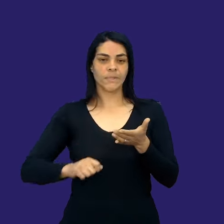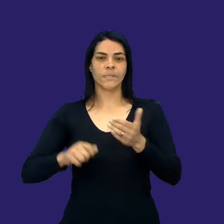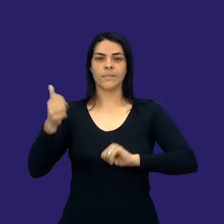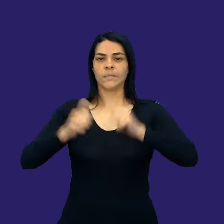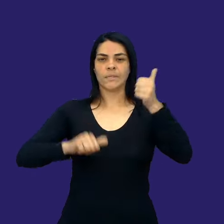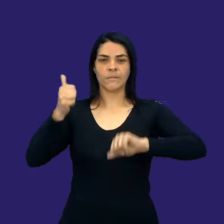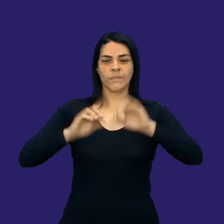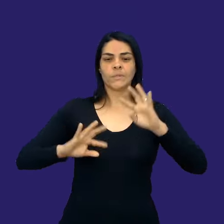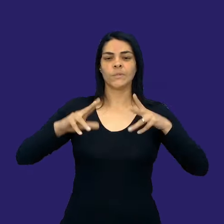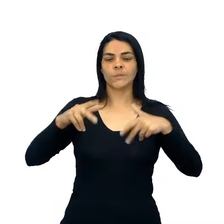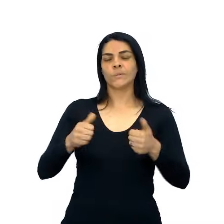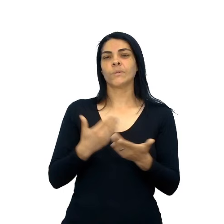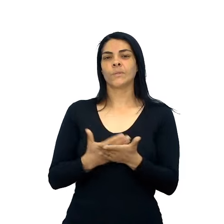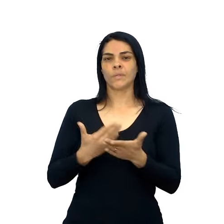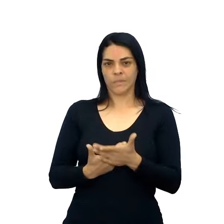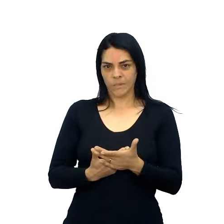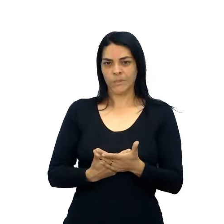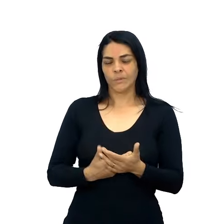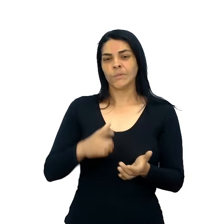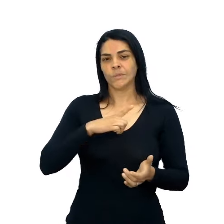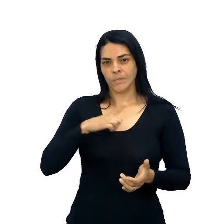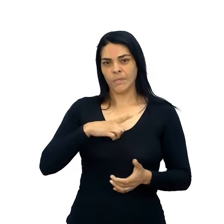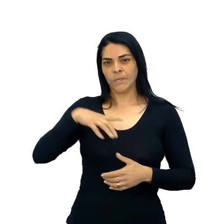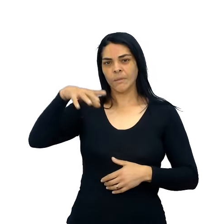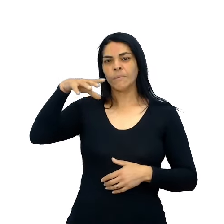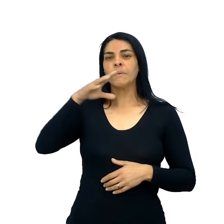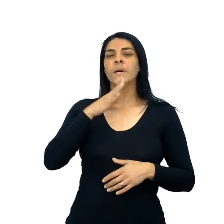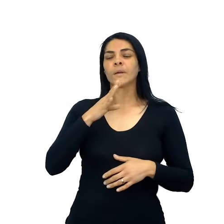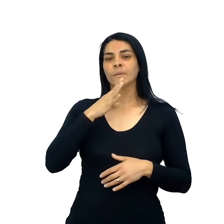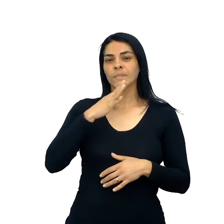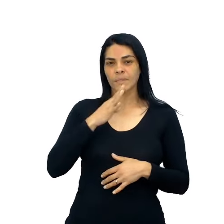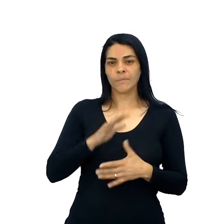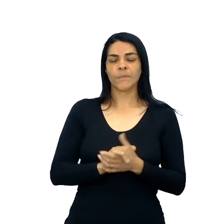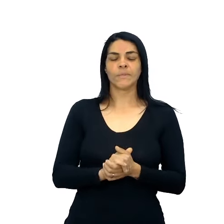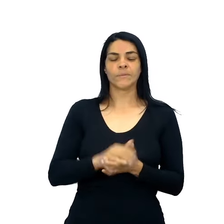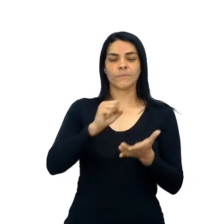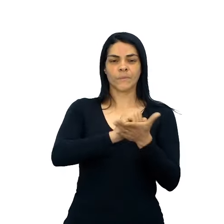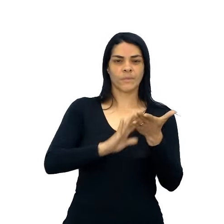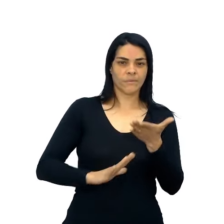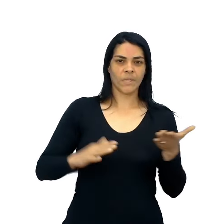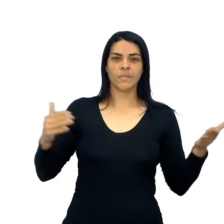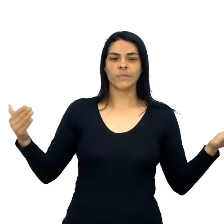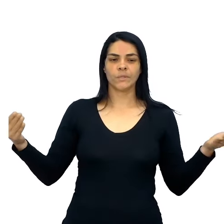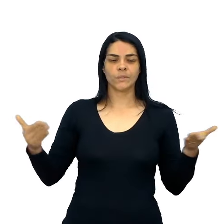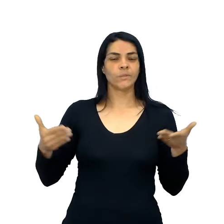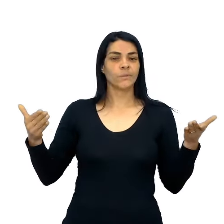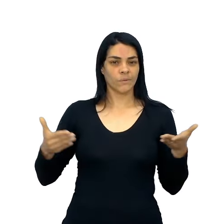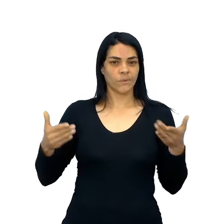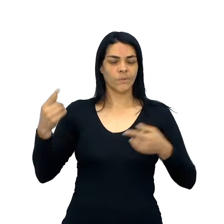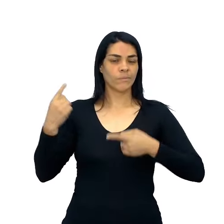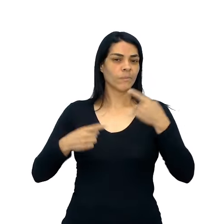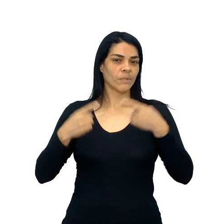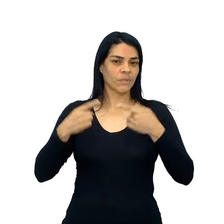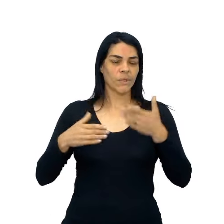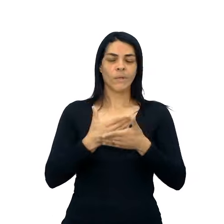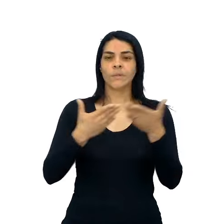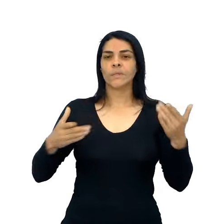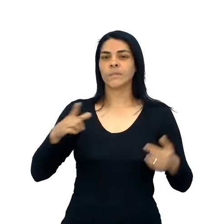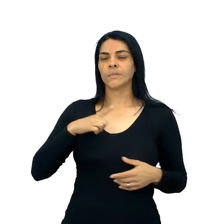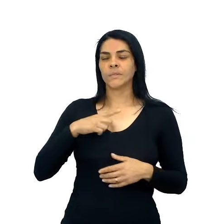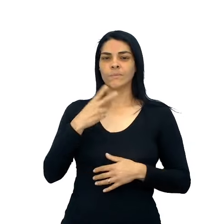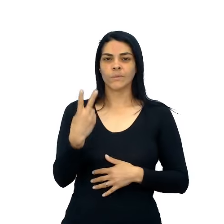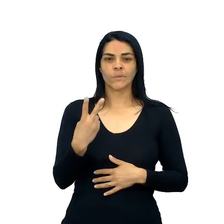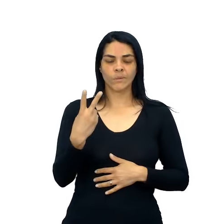na aquisição do conhecimento, ok? Então, para a atividade de hoje, para essa discussão, nós temos